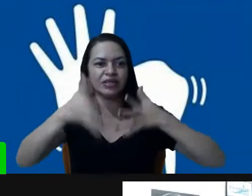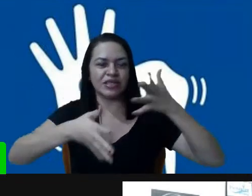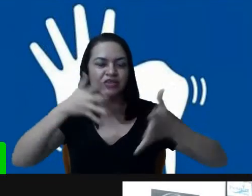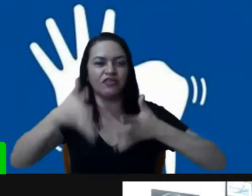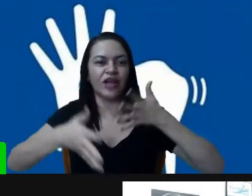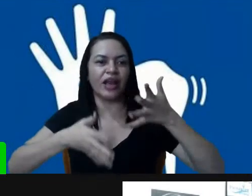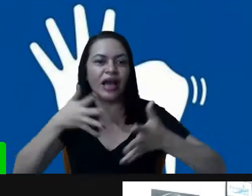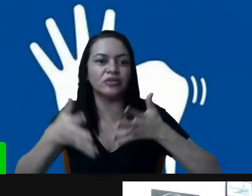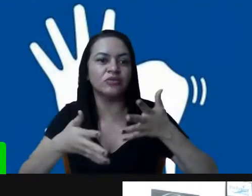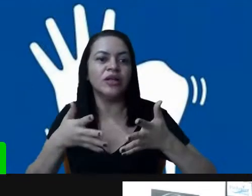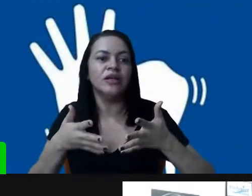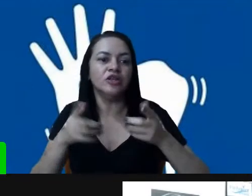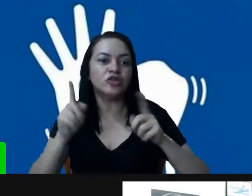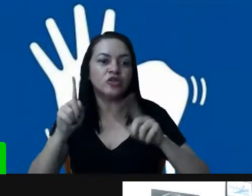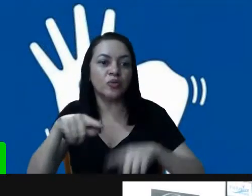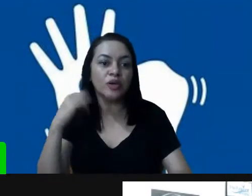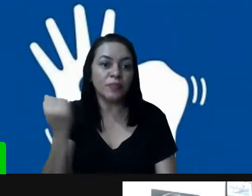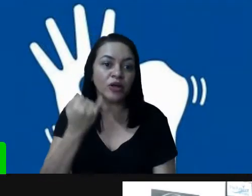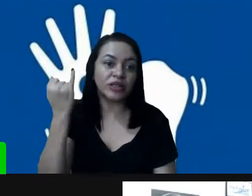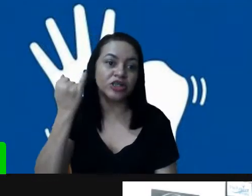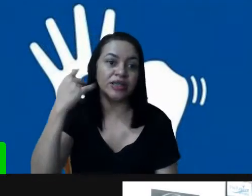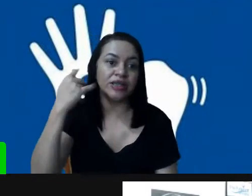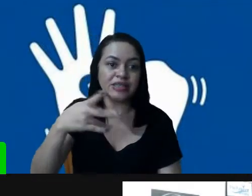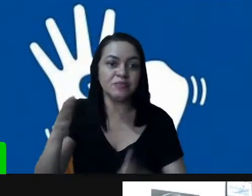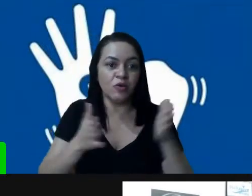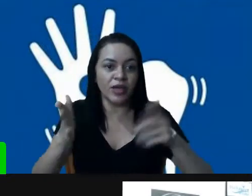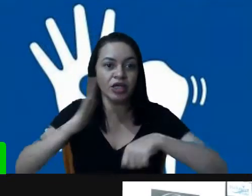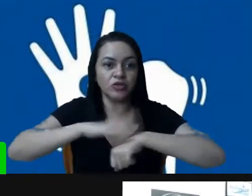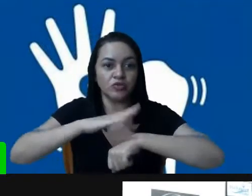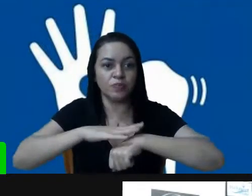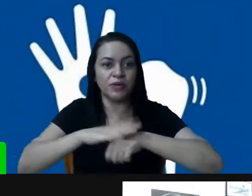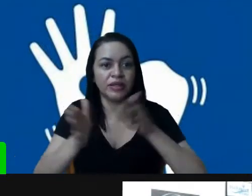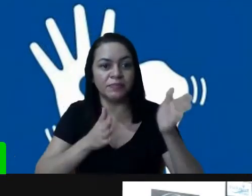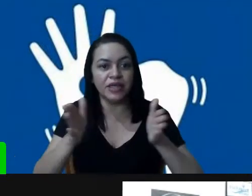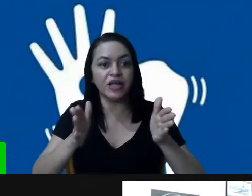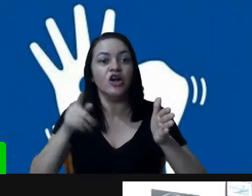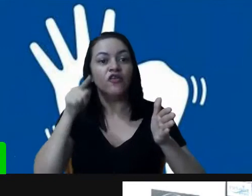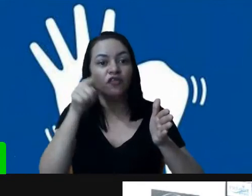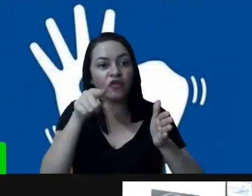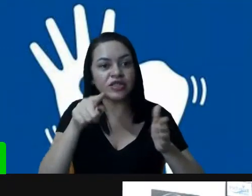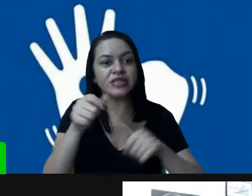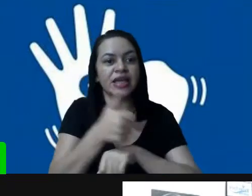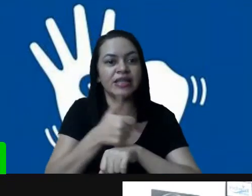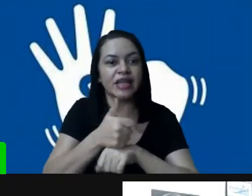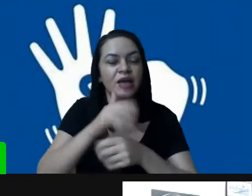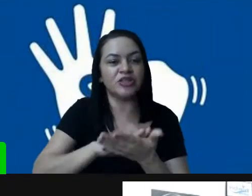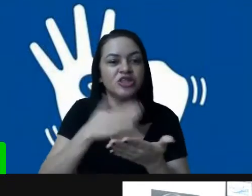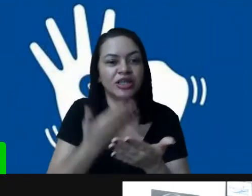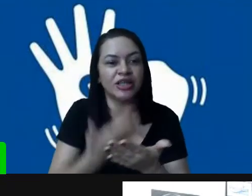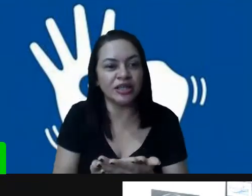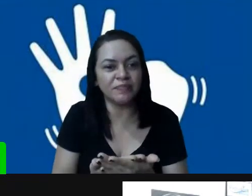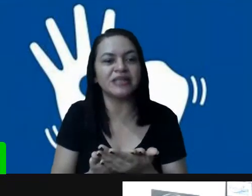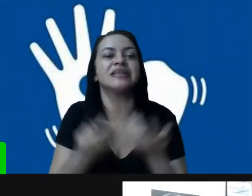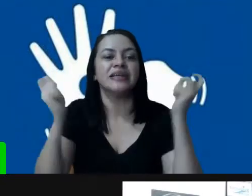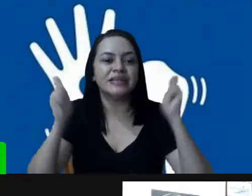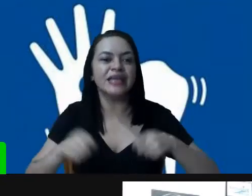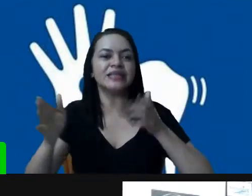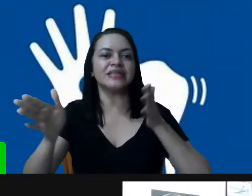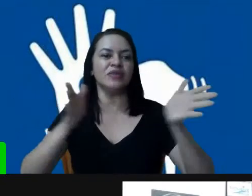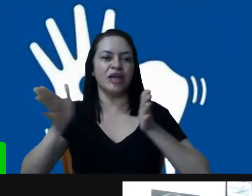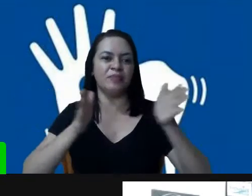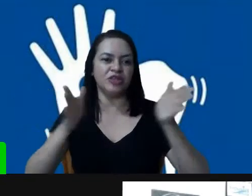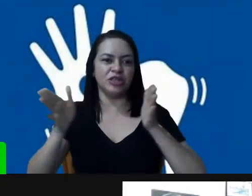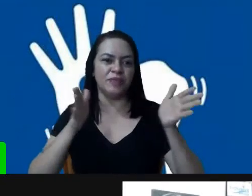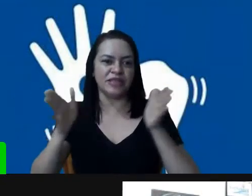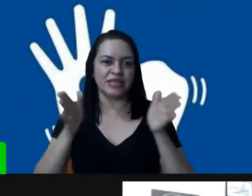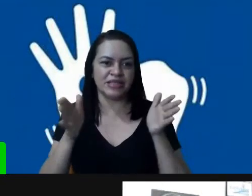aquilo que está sendo falado. Então, o importante é que nesse momento de pandemia, você, intérprete de Libras, tem que ser